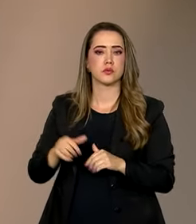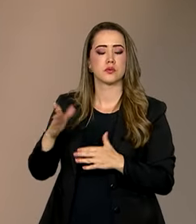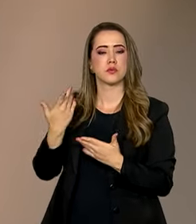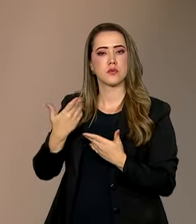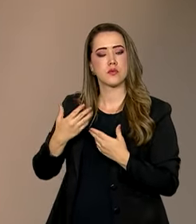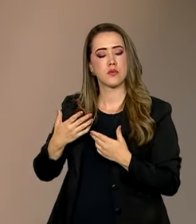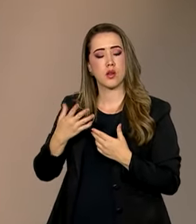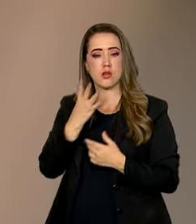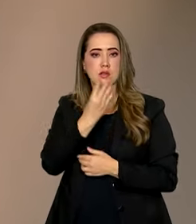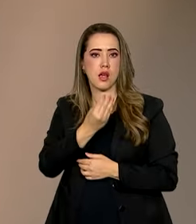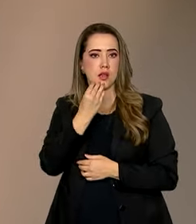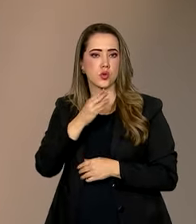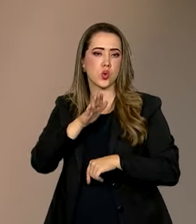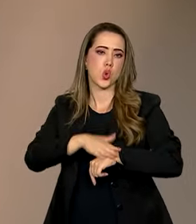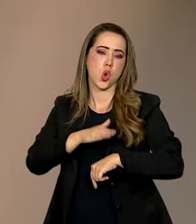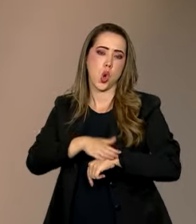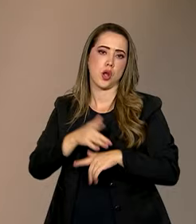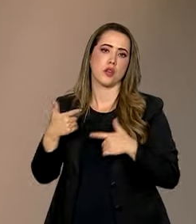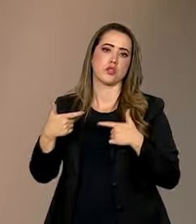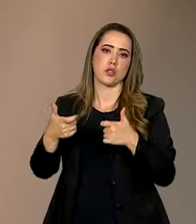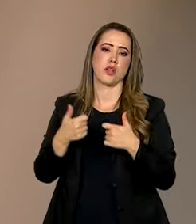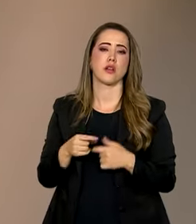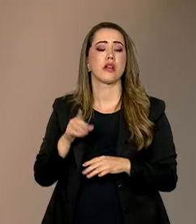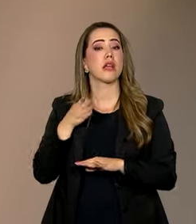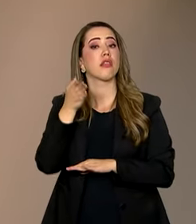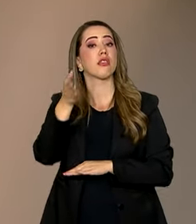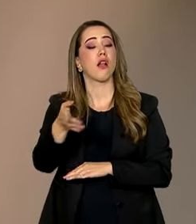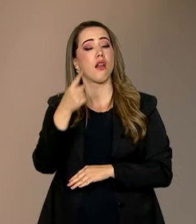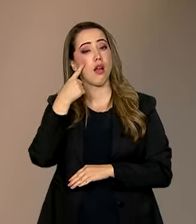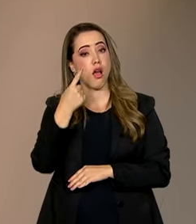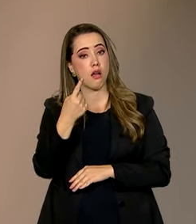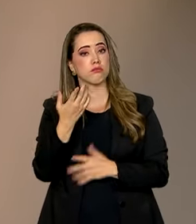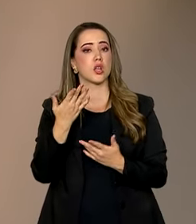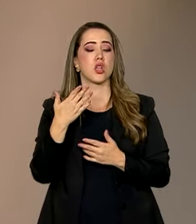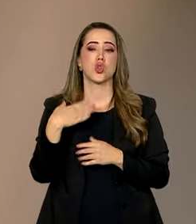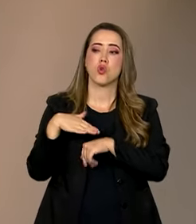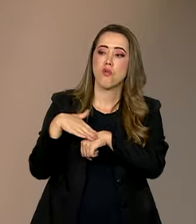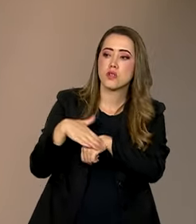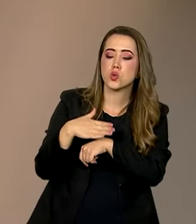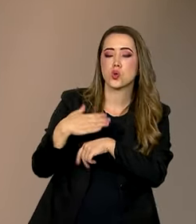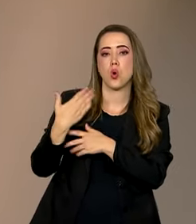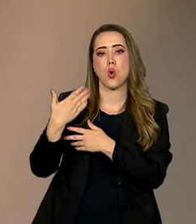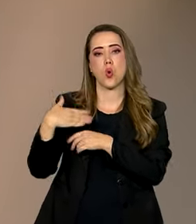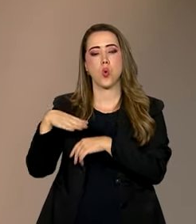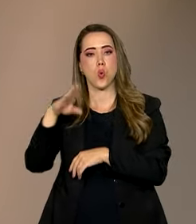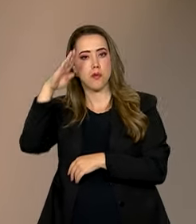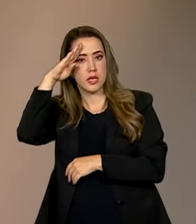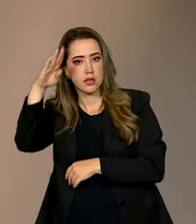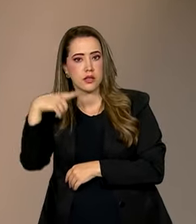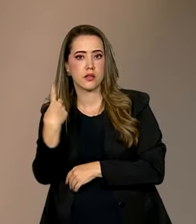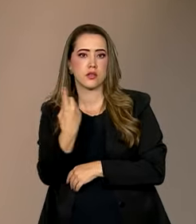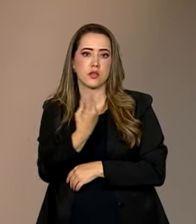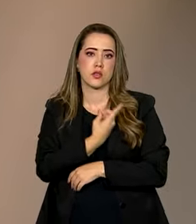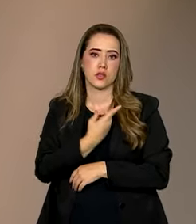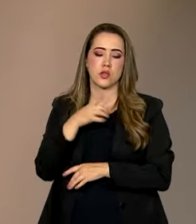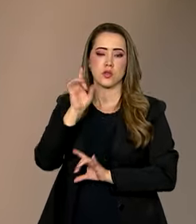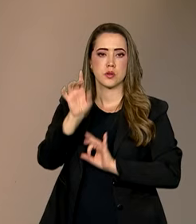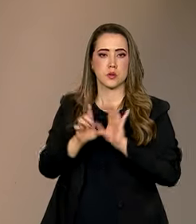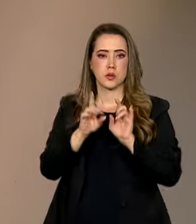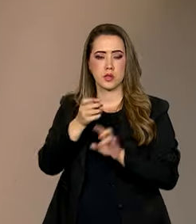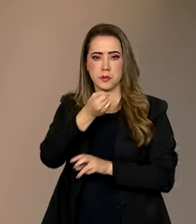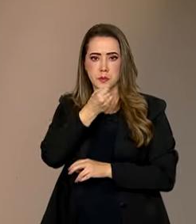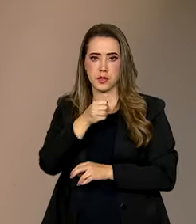estavam em Israel, bem na área de conflito. Quem foi até lá e conversou com militares e repatriados é o nosso enviado